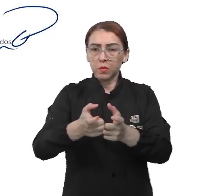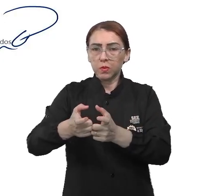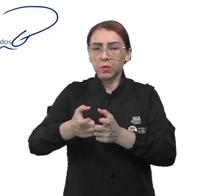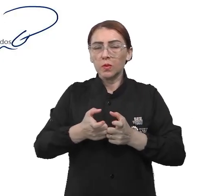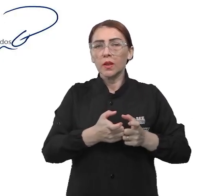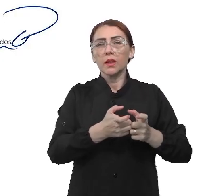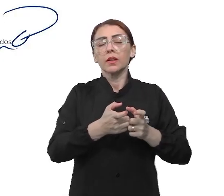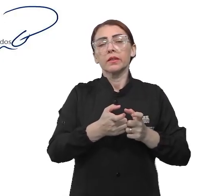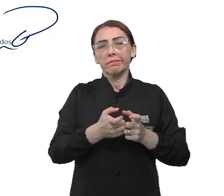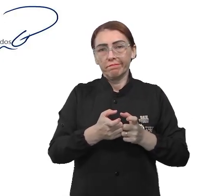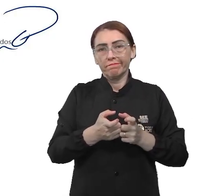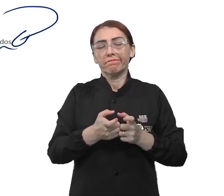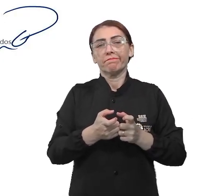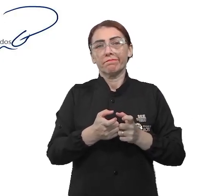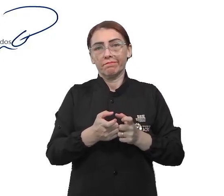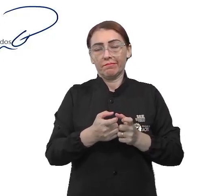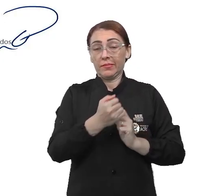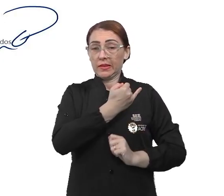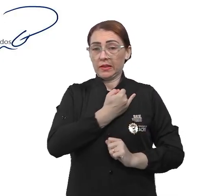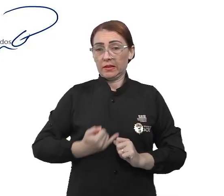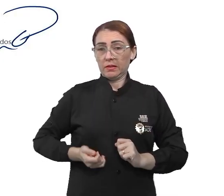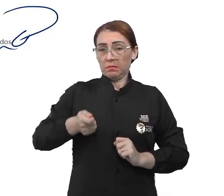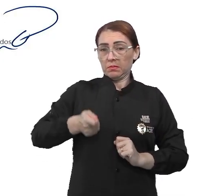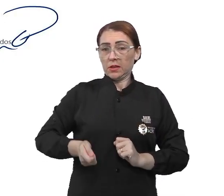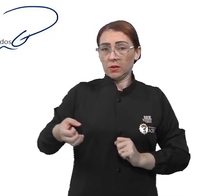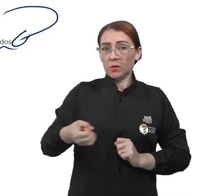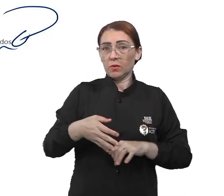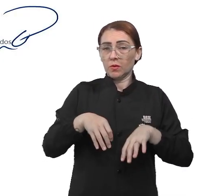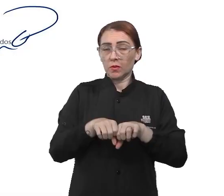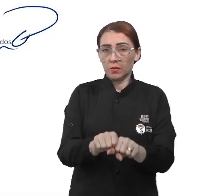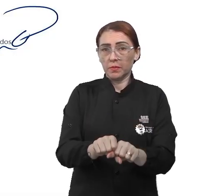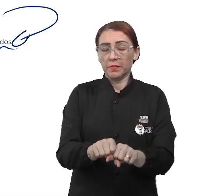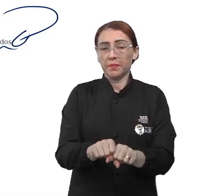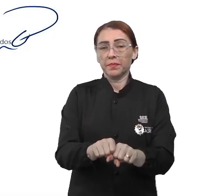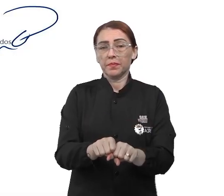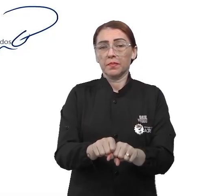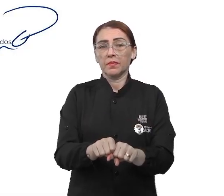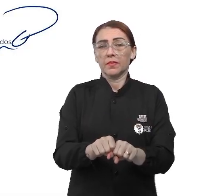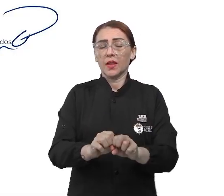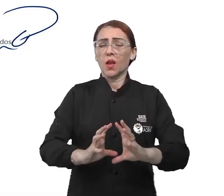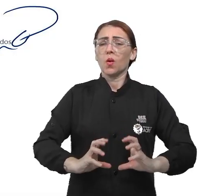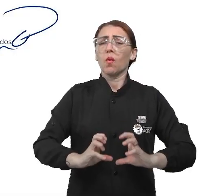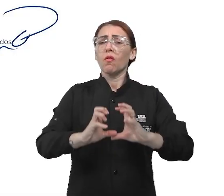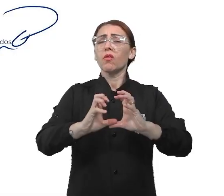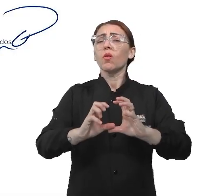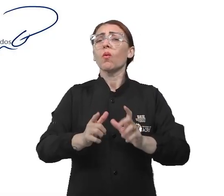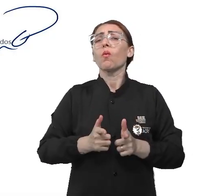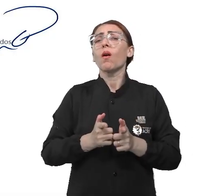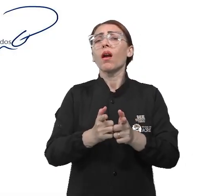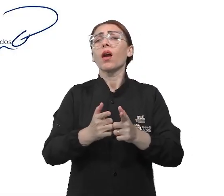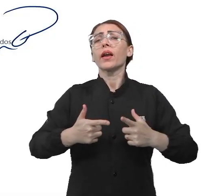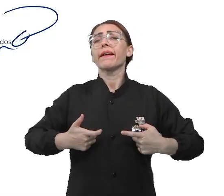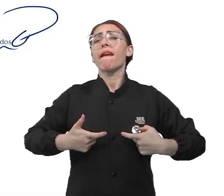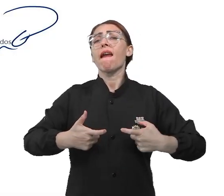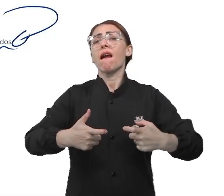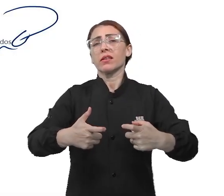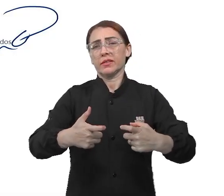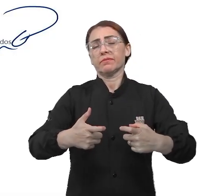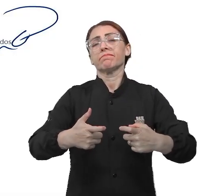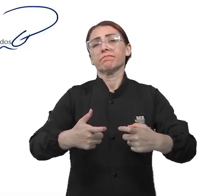que resultam aí desse imperialismo, desse neocolonialismo. Que conflitos armados? Guerras